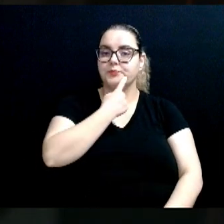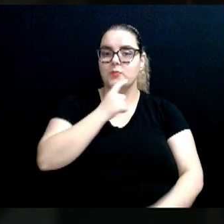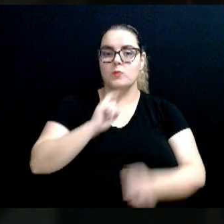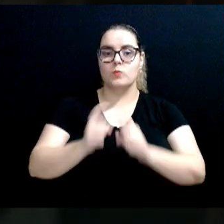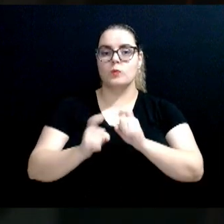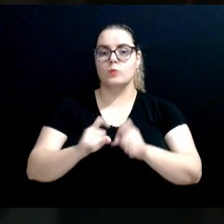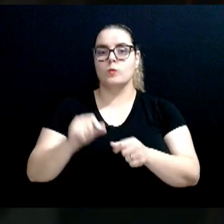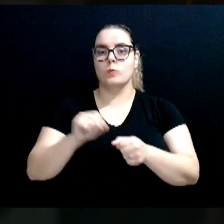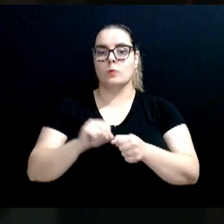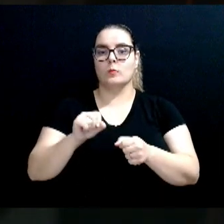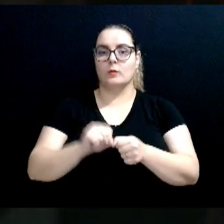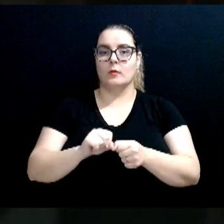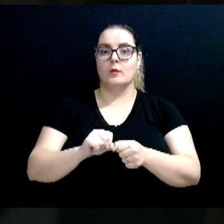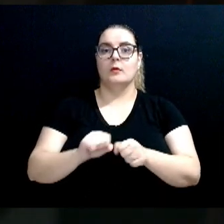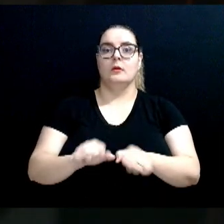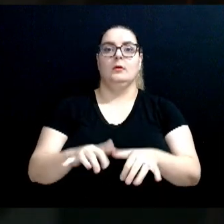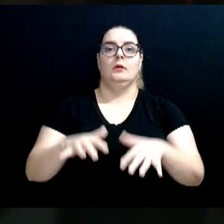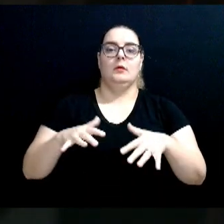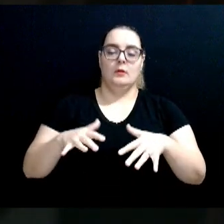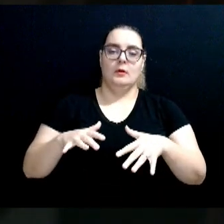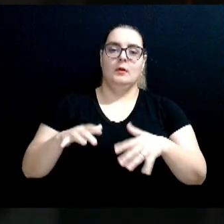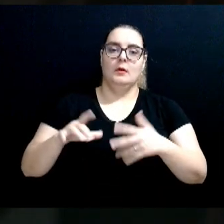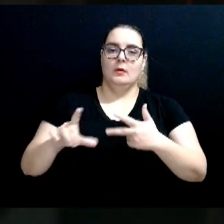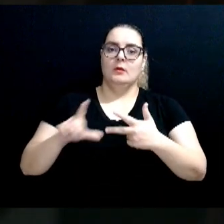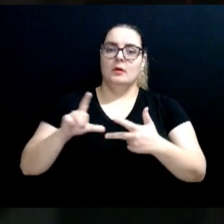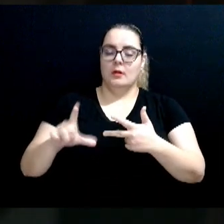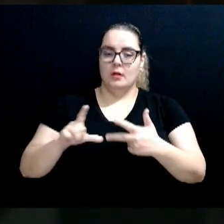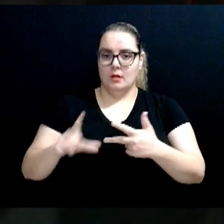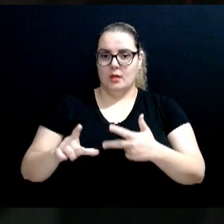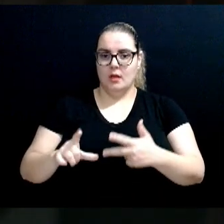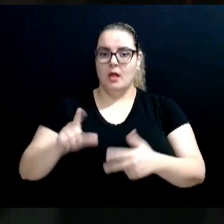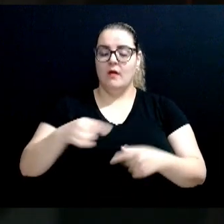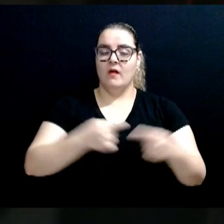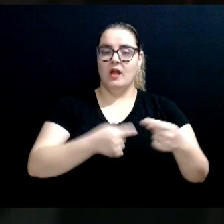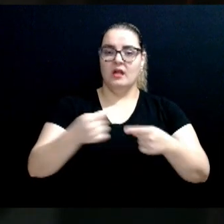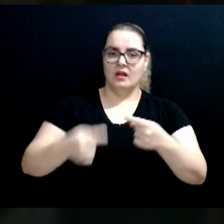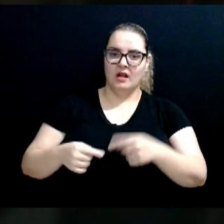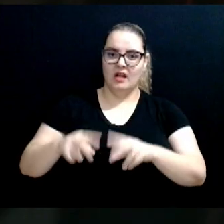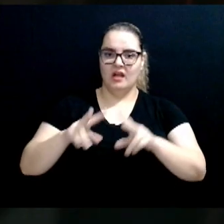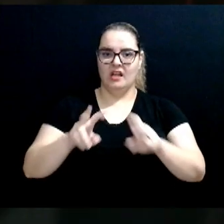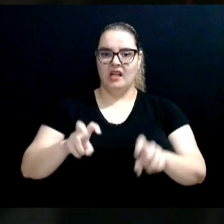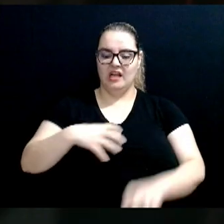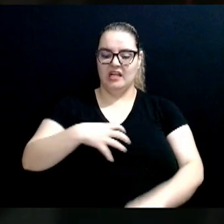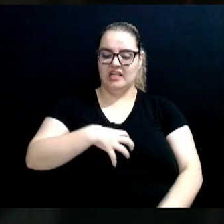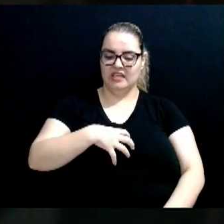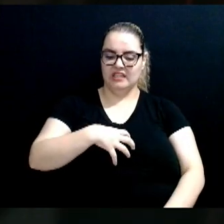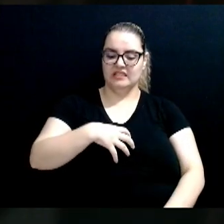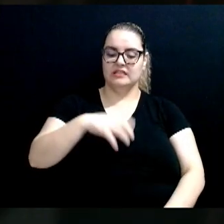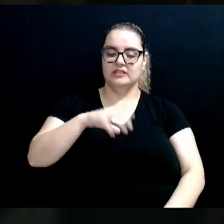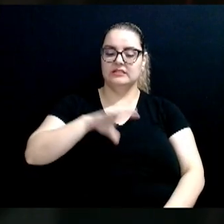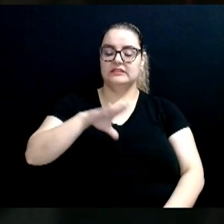no plenário José Maria Matosinho. Ela vai discutir o tema Cidade Inteligente, Cadastro